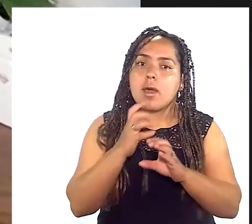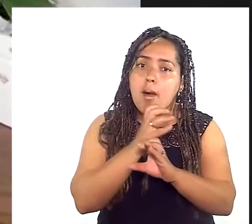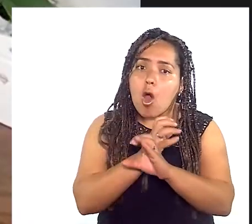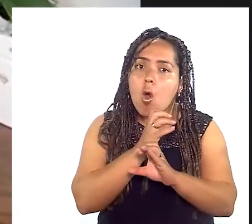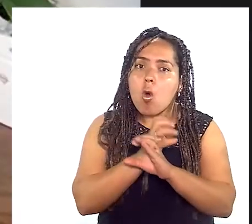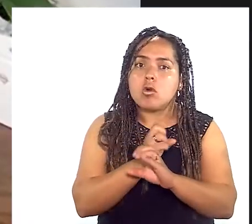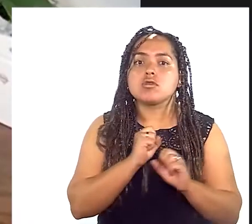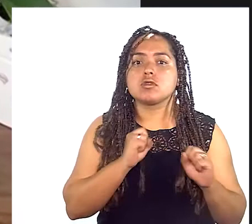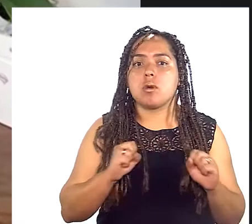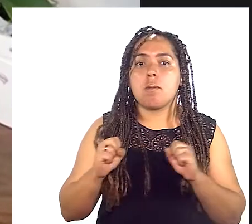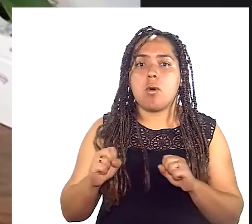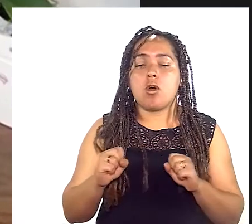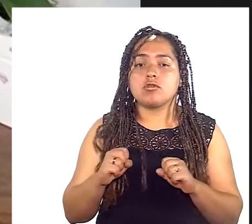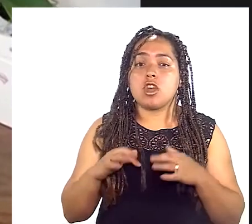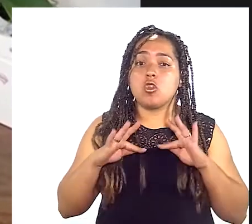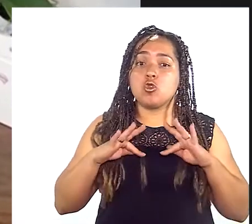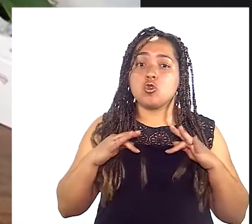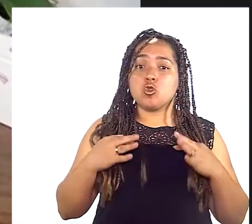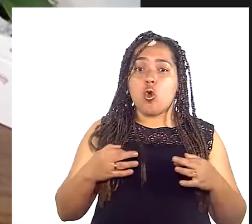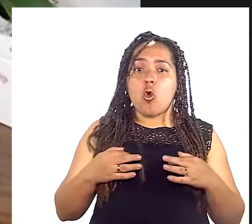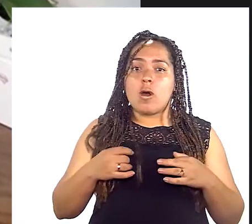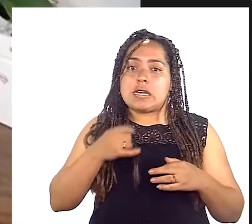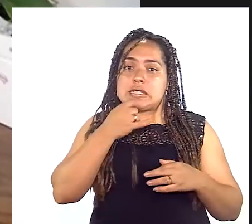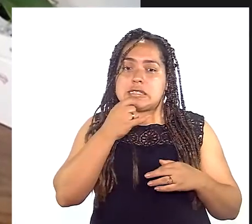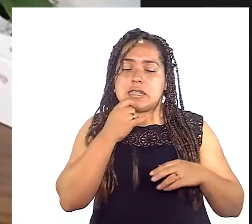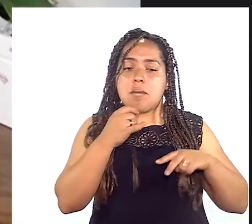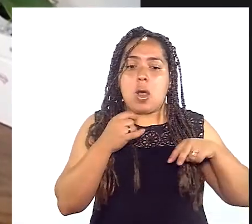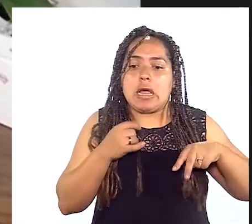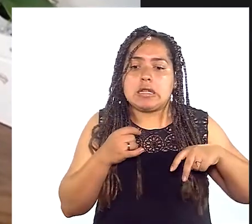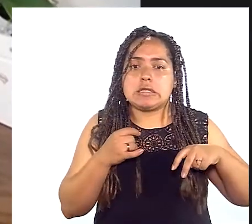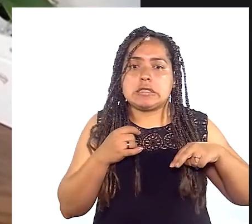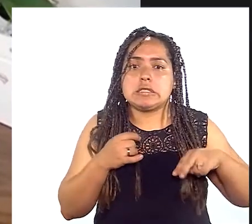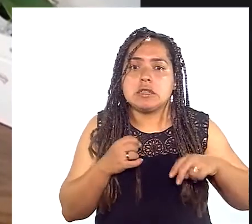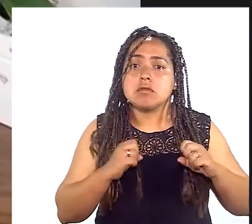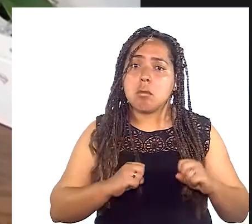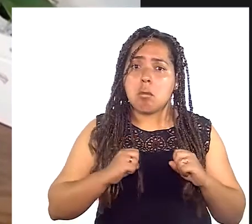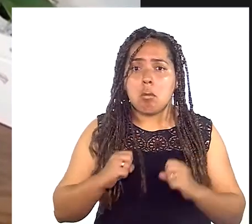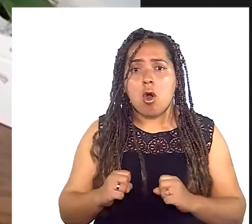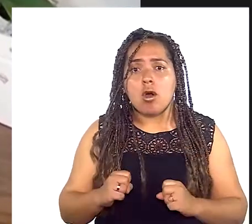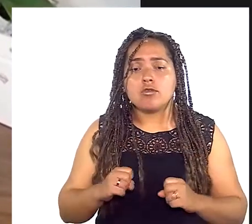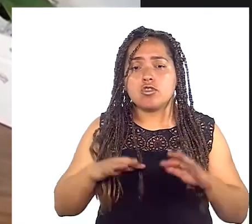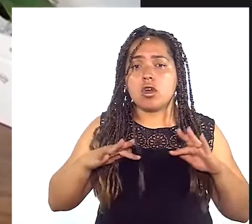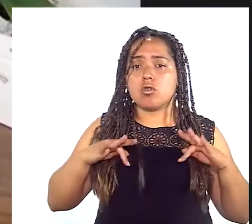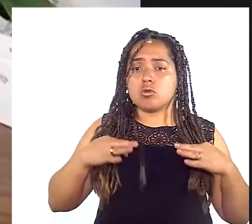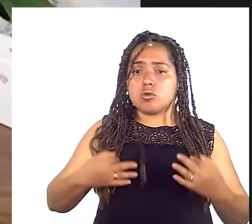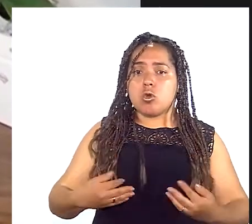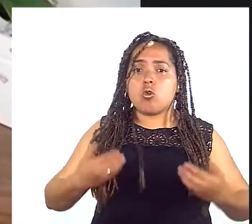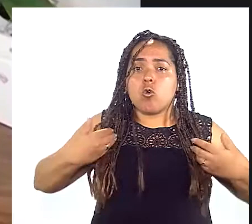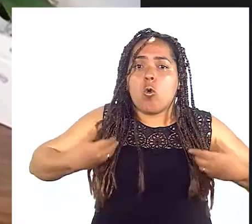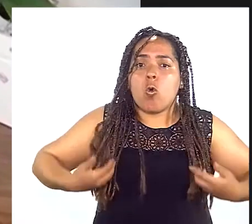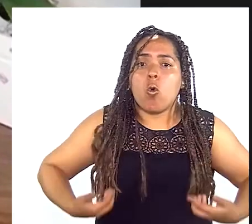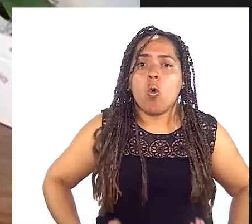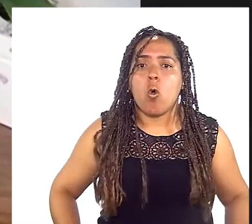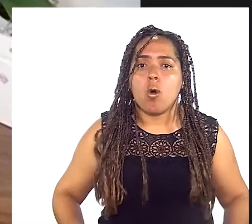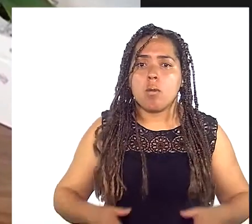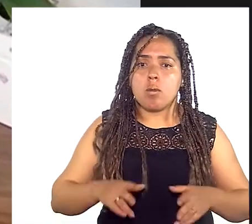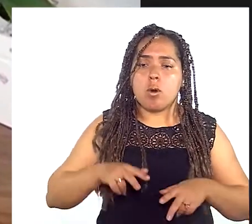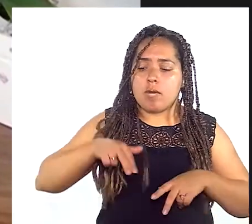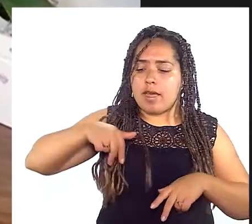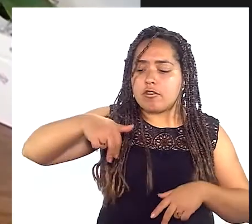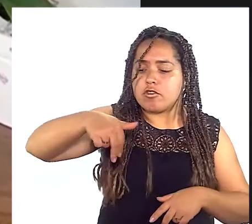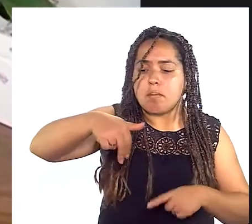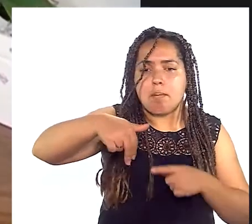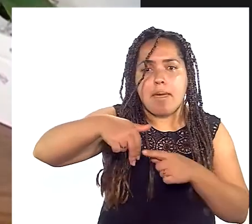sim, crianças também podem ter reumatismo, né? Então, desde uma dor articular, uma dor no joelho, uma dor na junta, por exemplo, uma